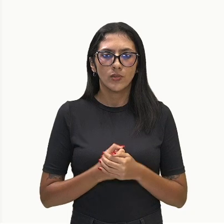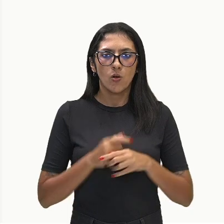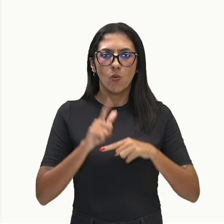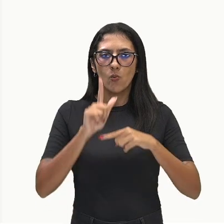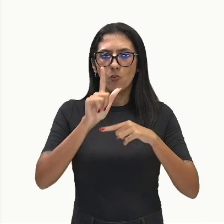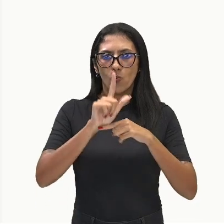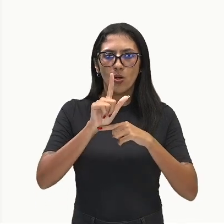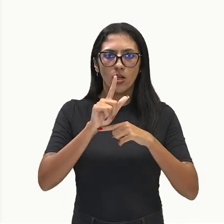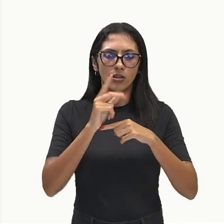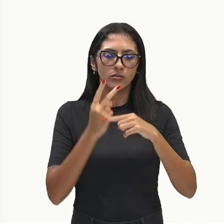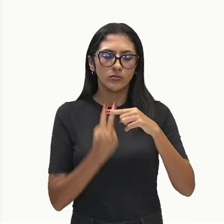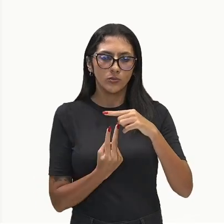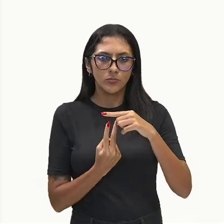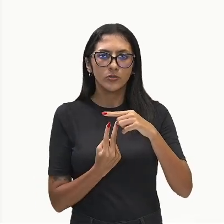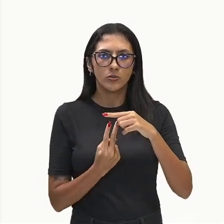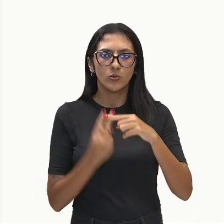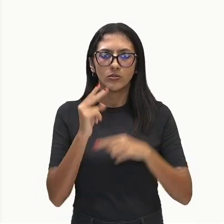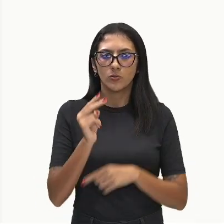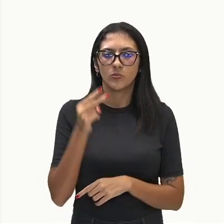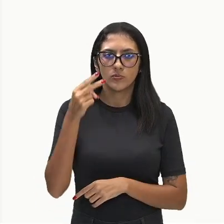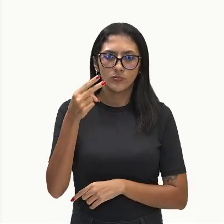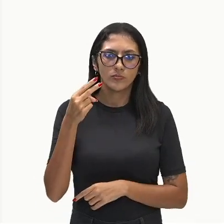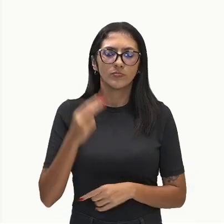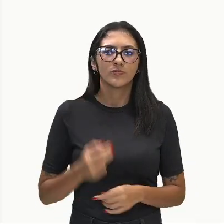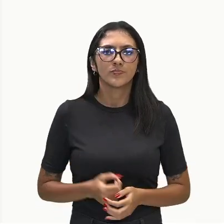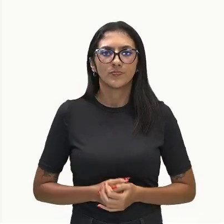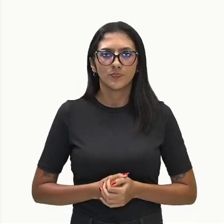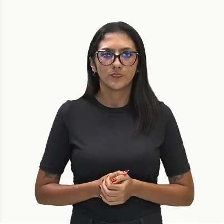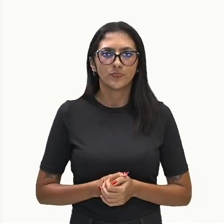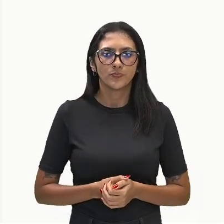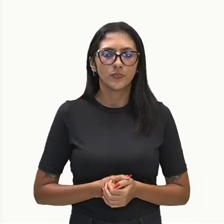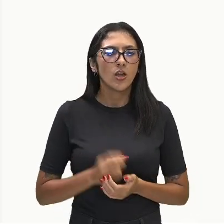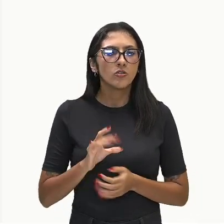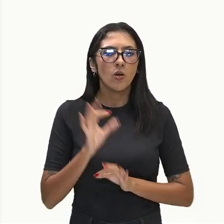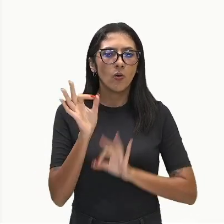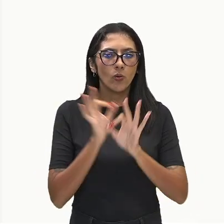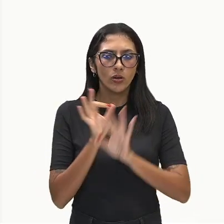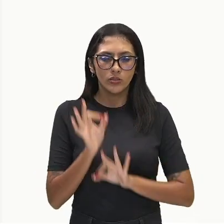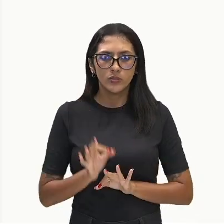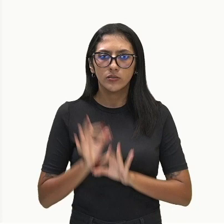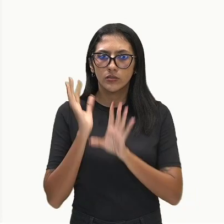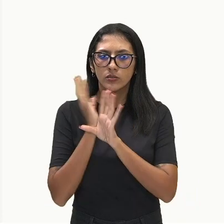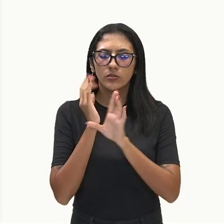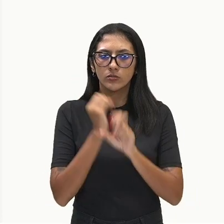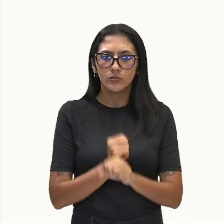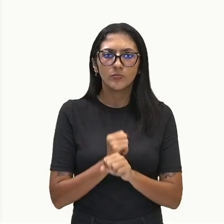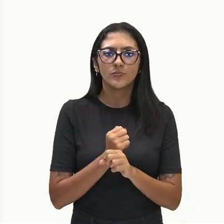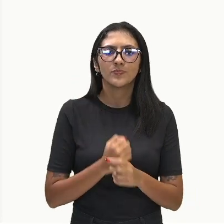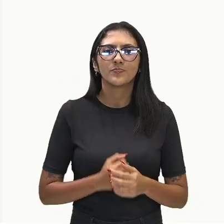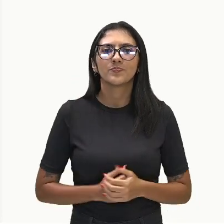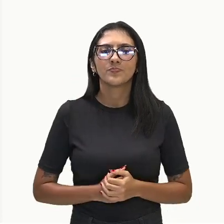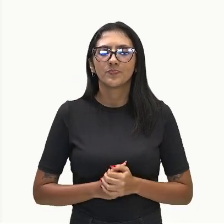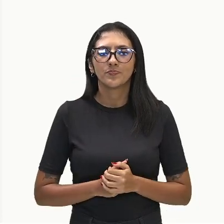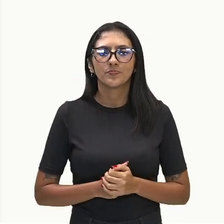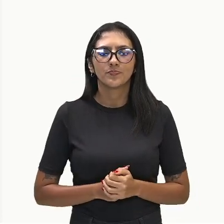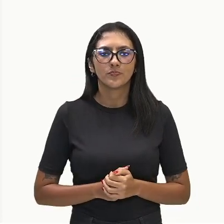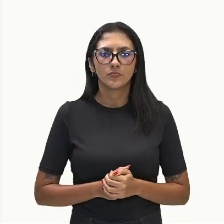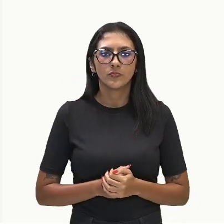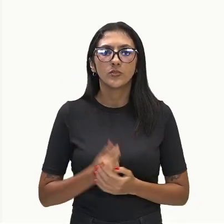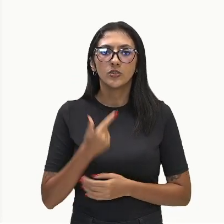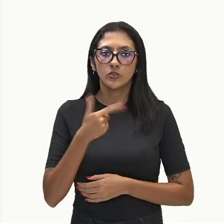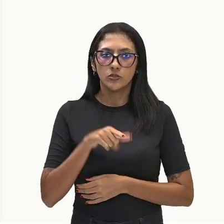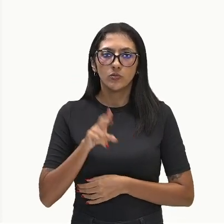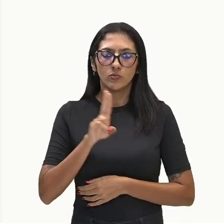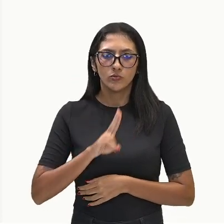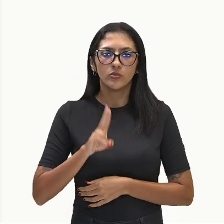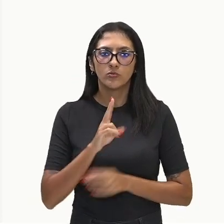cateto, que é L sobre 2 ao quadrado. E aí é só a gente desenvolver esse cálculo. Vamos ter que